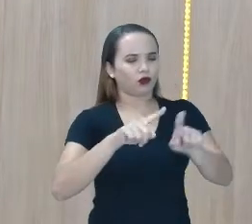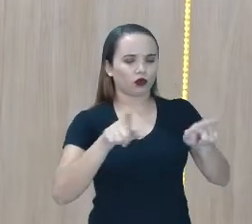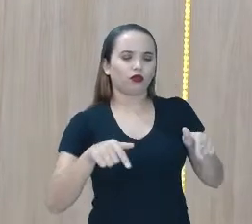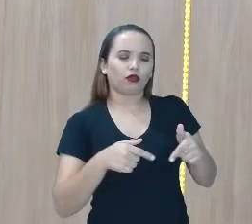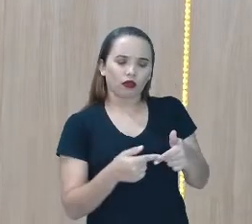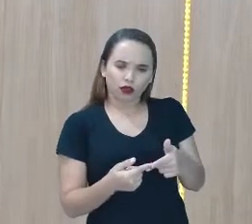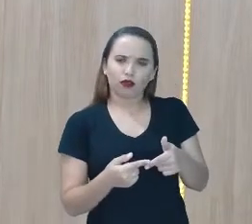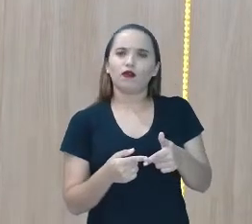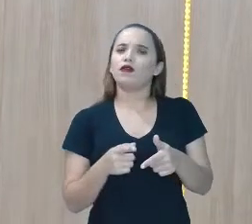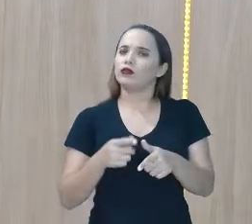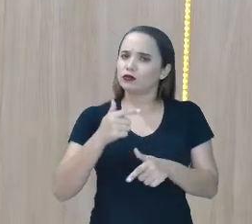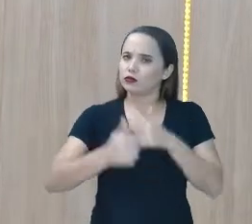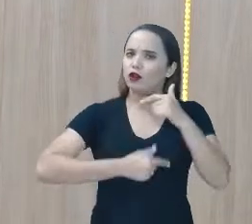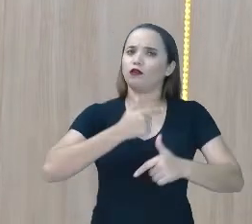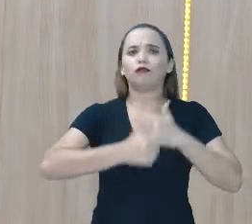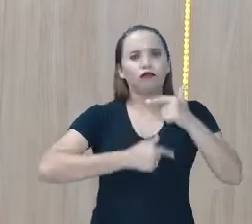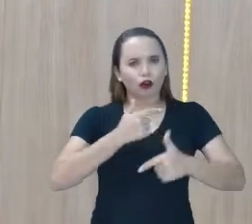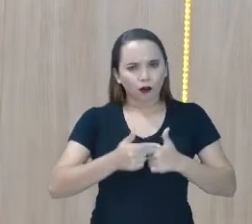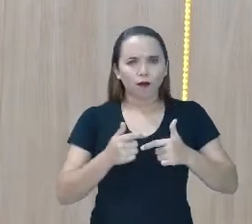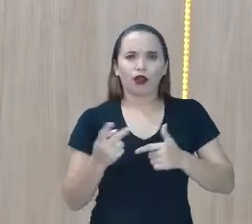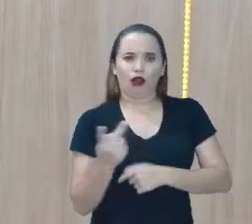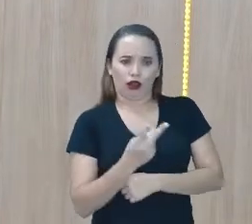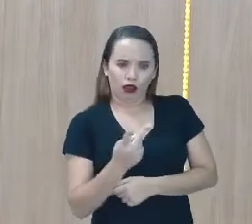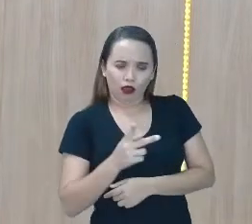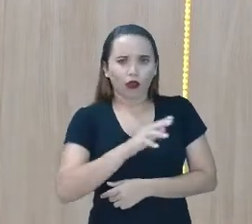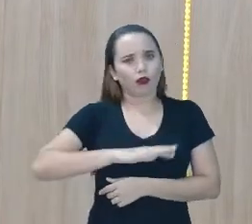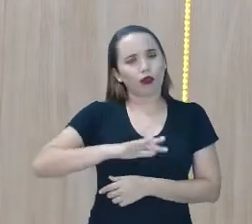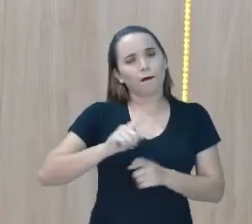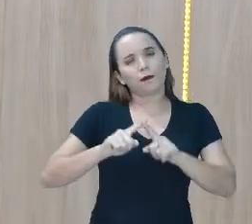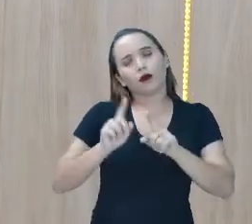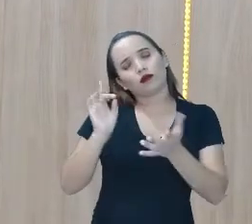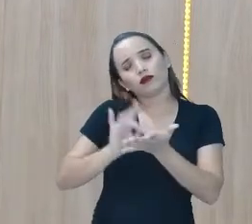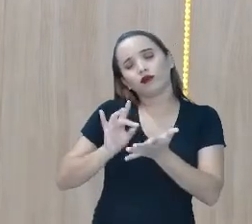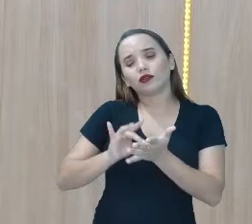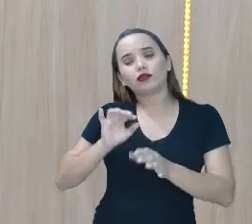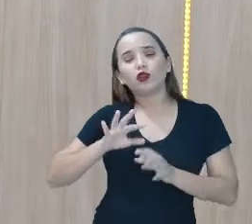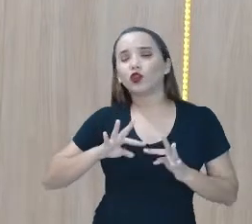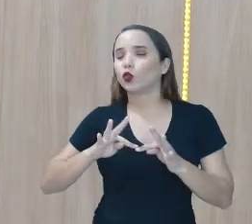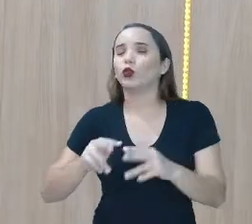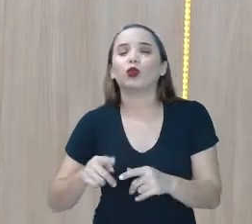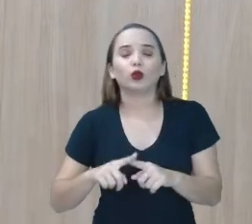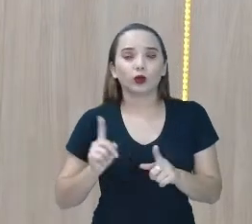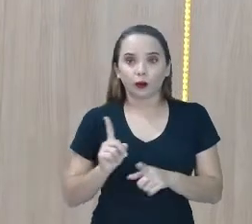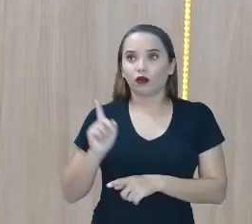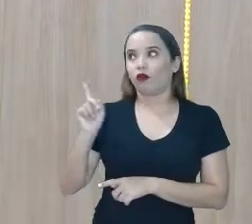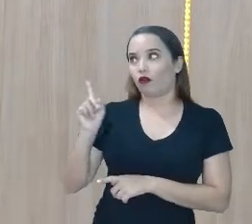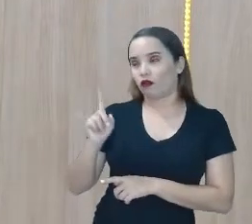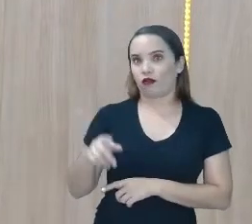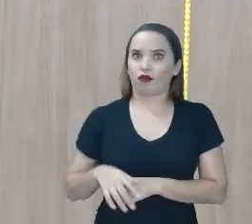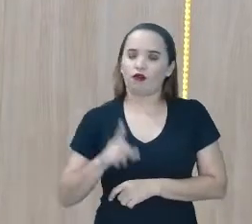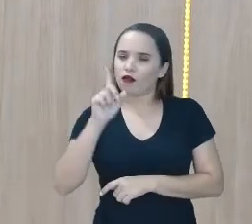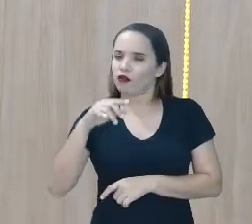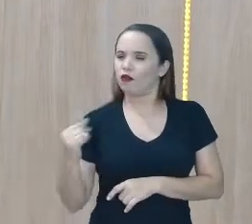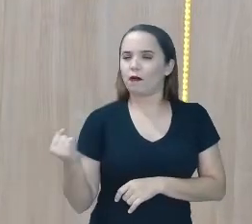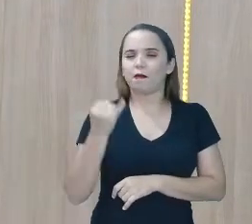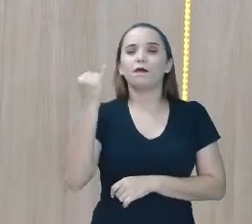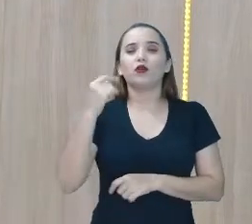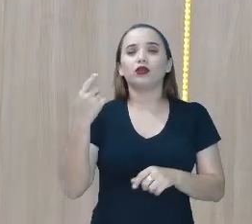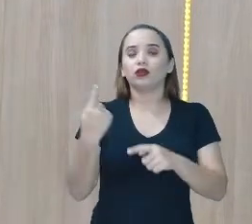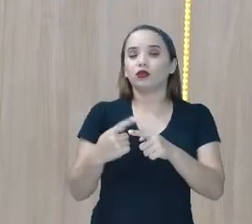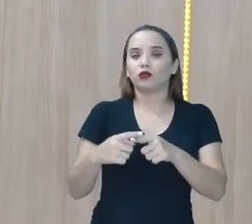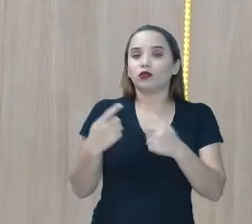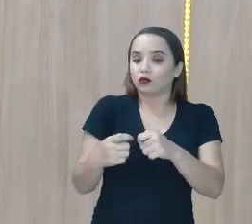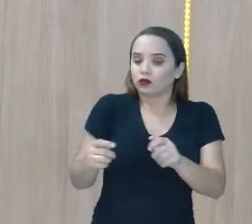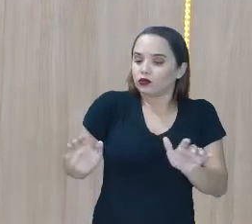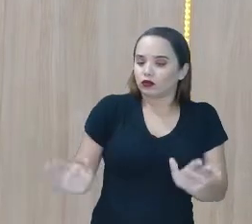gente trabalhe com lateralidade, com todas as áreas, né, da psicomotricidade, mas lateralidade é importante para que a gente possa